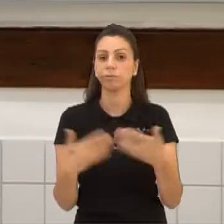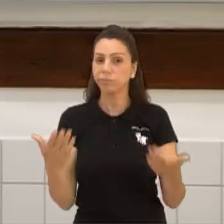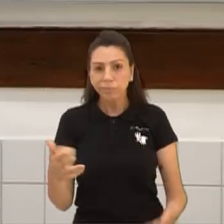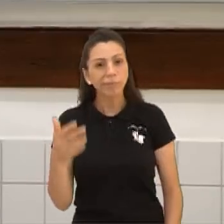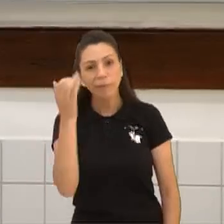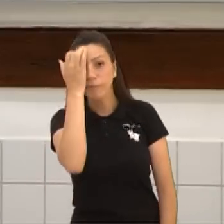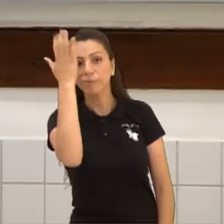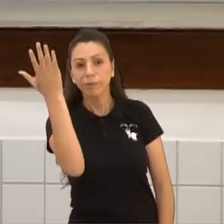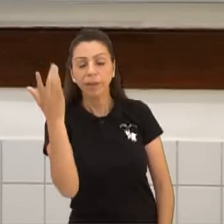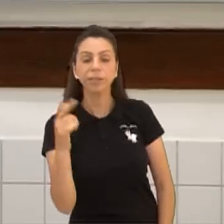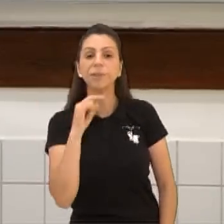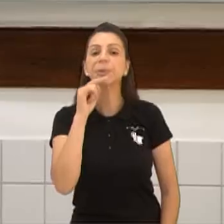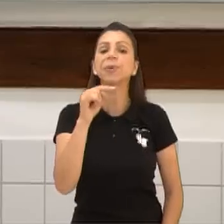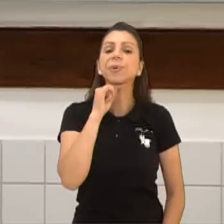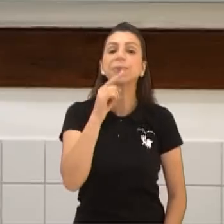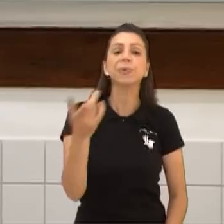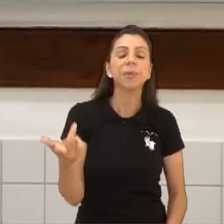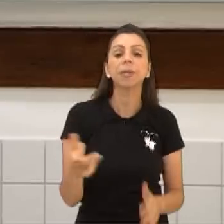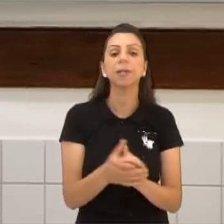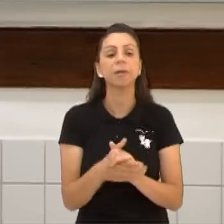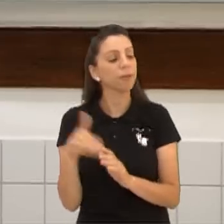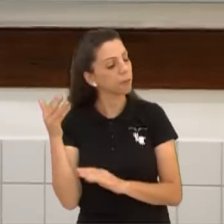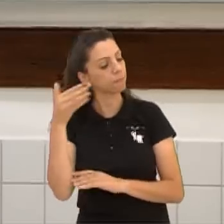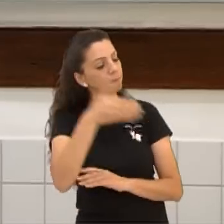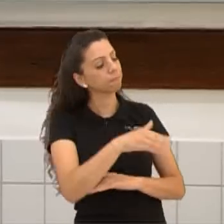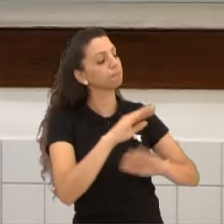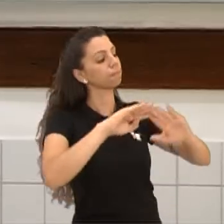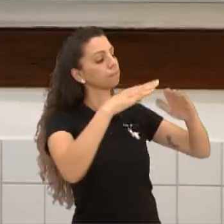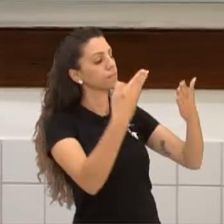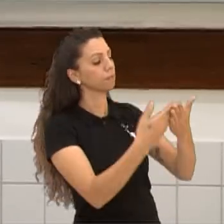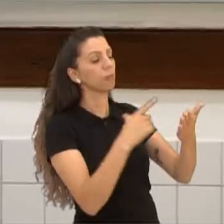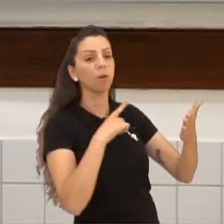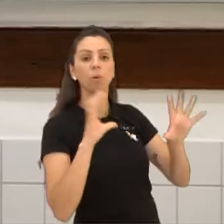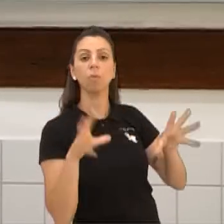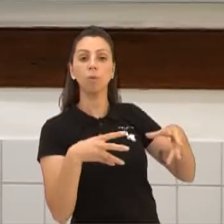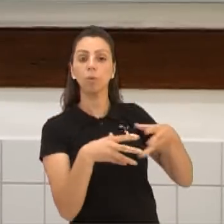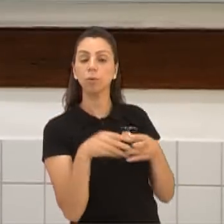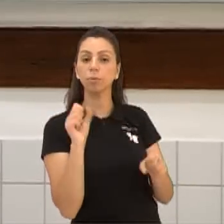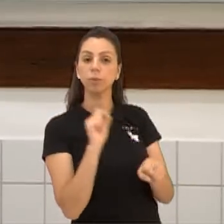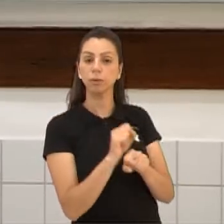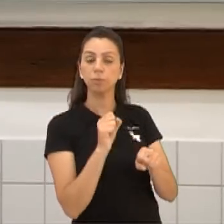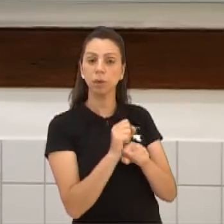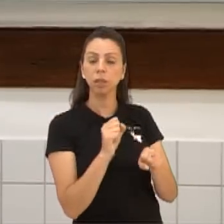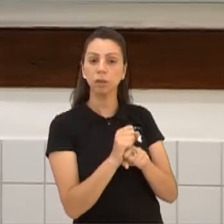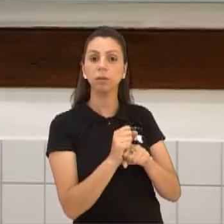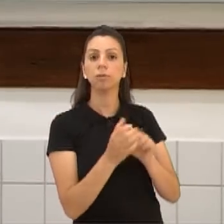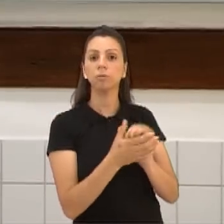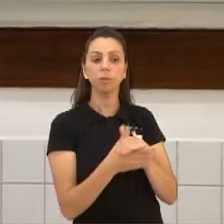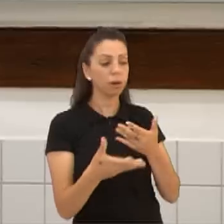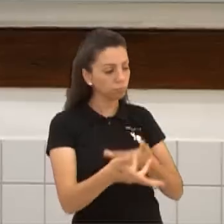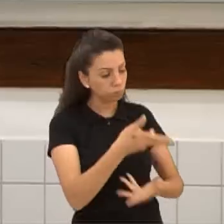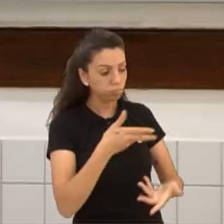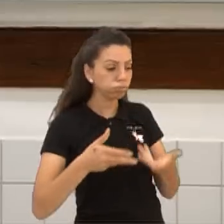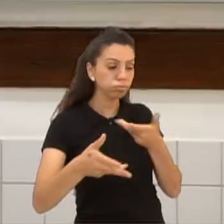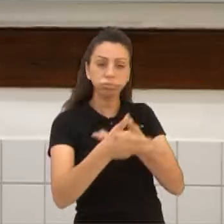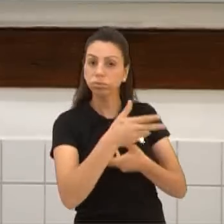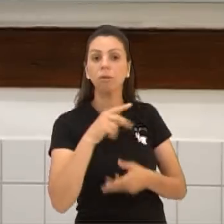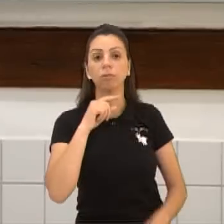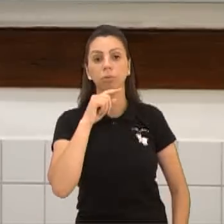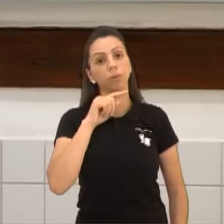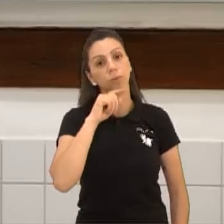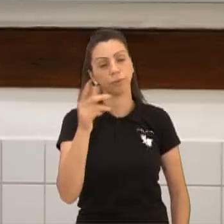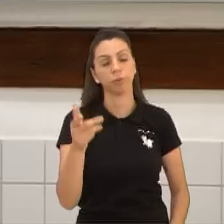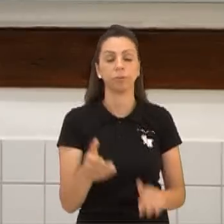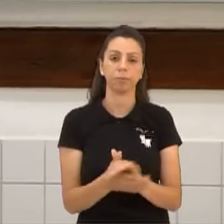Se você tiver alguma dúvida, por favor, vá até a tua escola, lá tem uma equipe esperando você para te dar o suporte. E até aqueles que